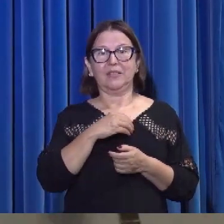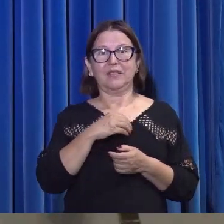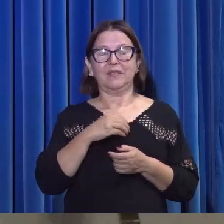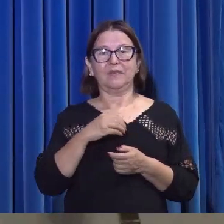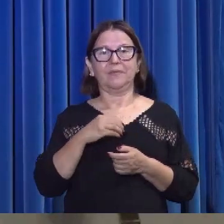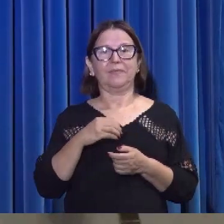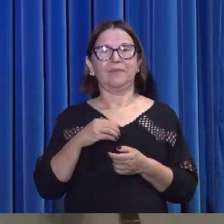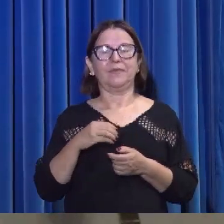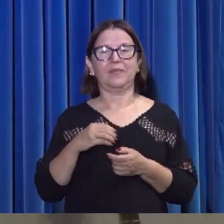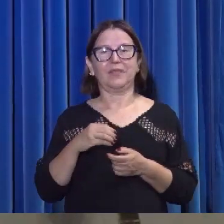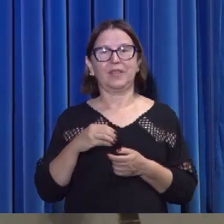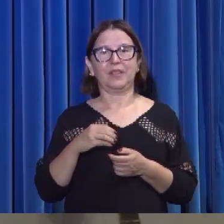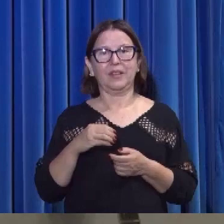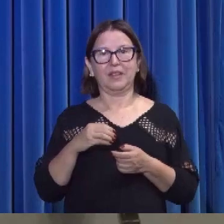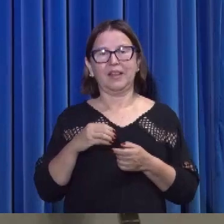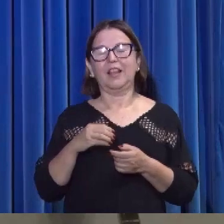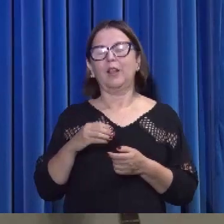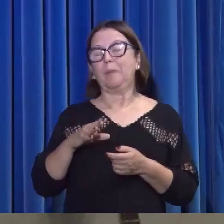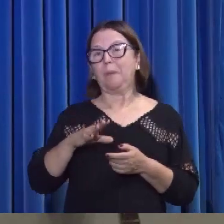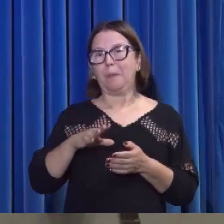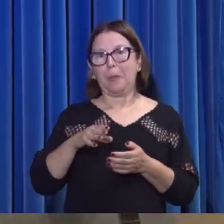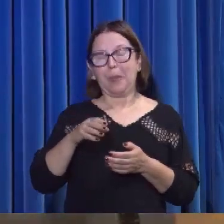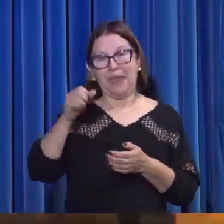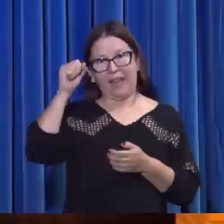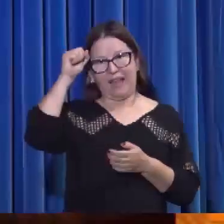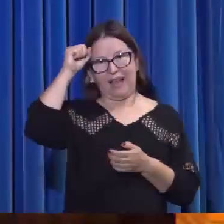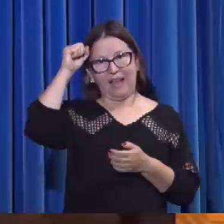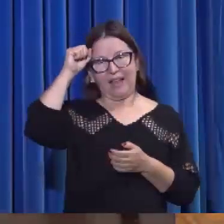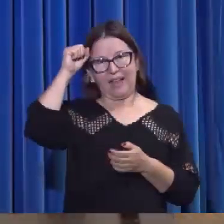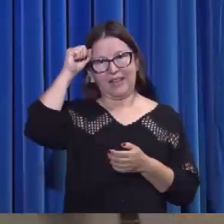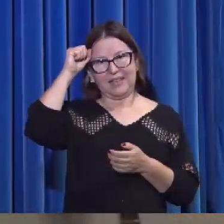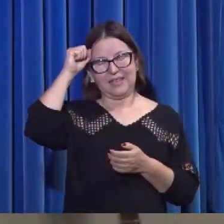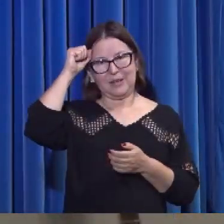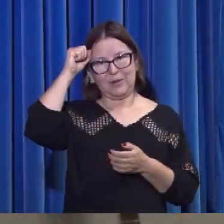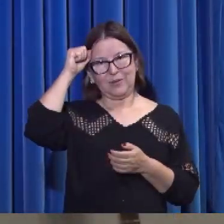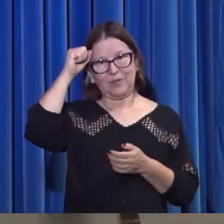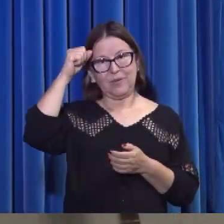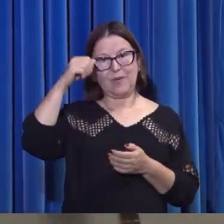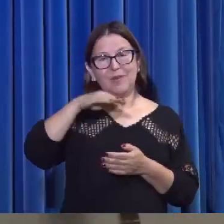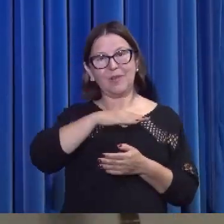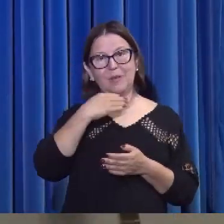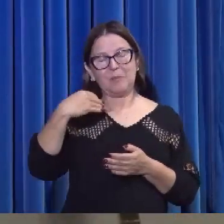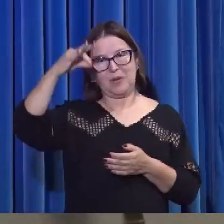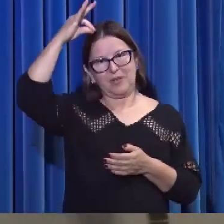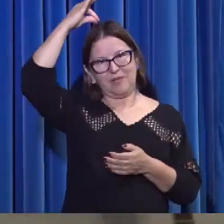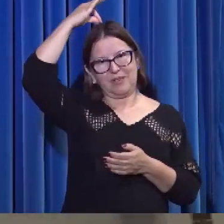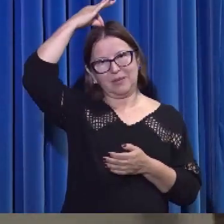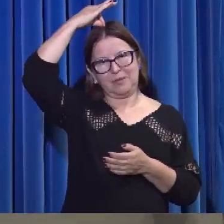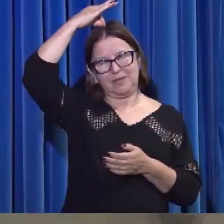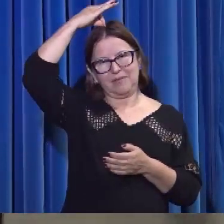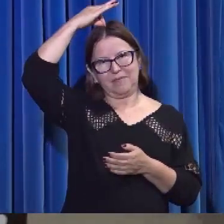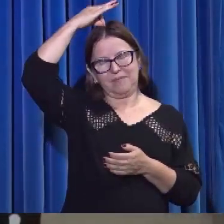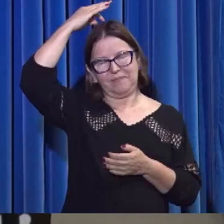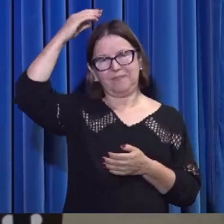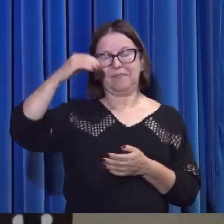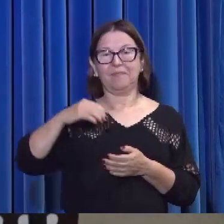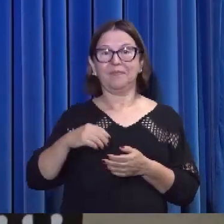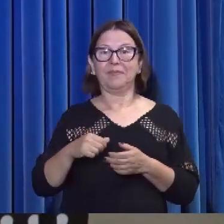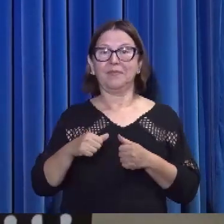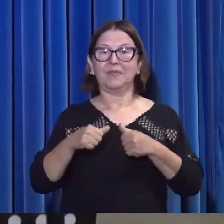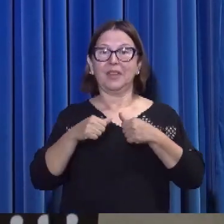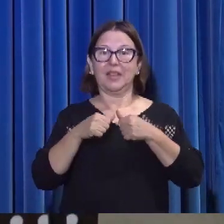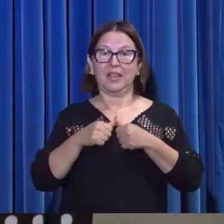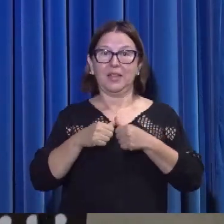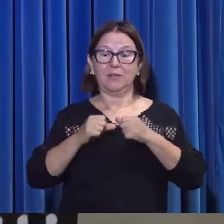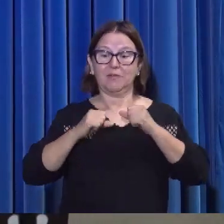toda a humanidade. Lembra também de Romanos 5,12? Eu não coloquei os textos, porque são textos que a